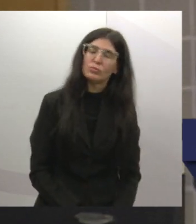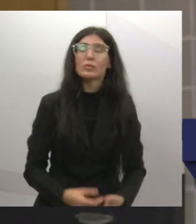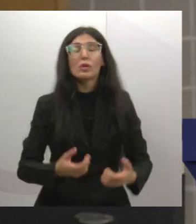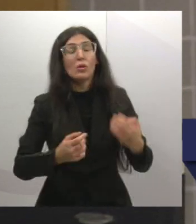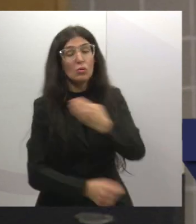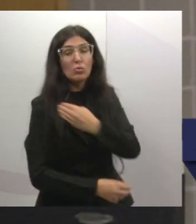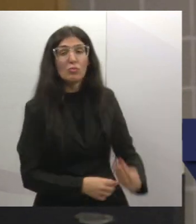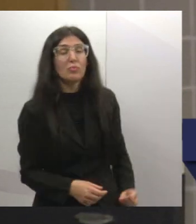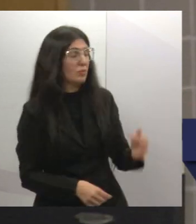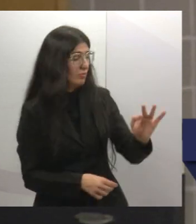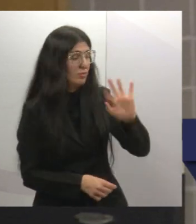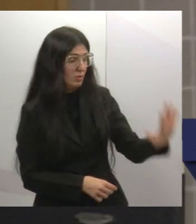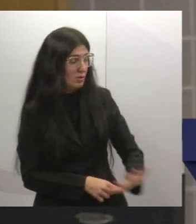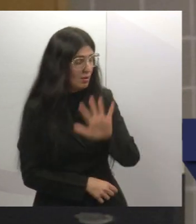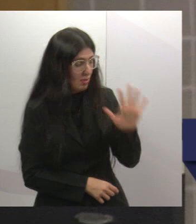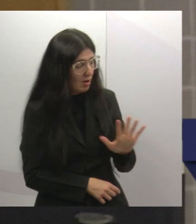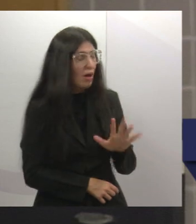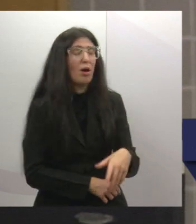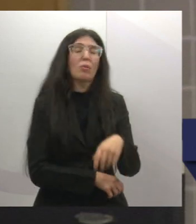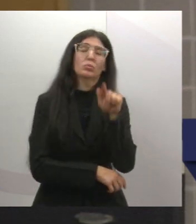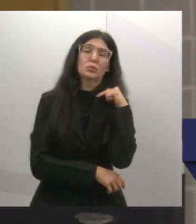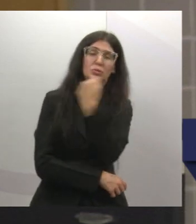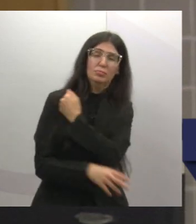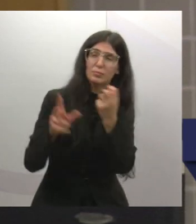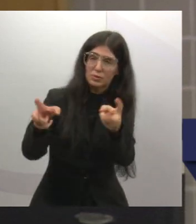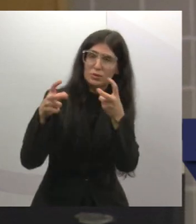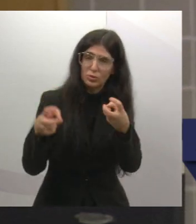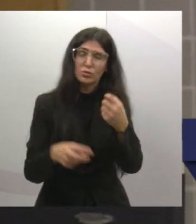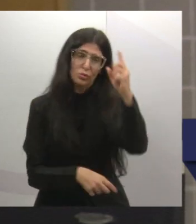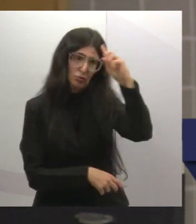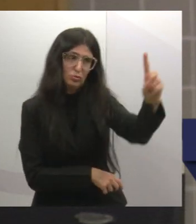governo federal. Dia